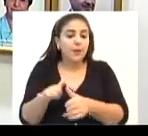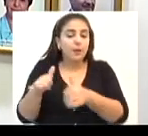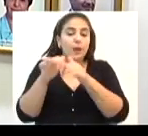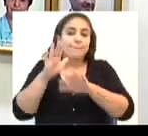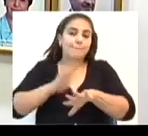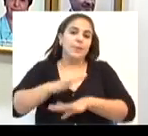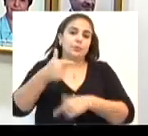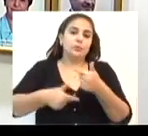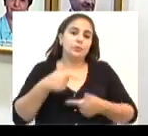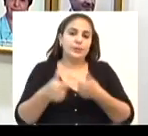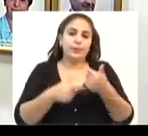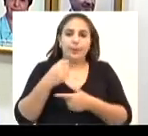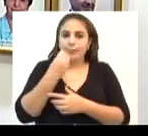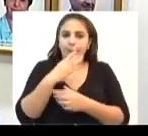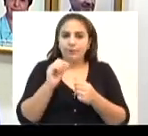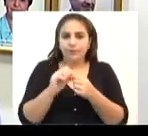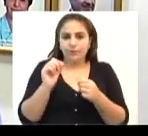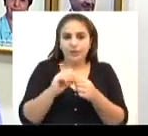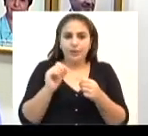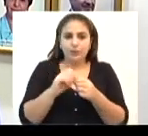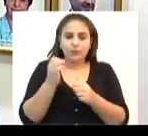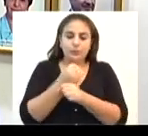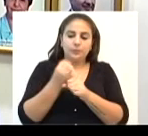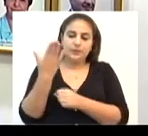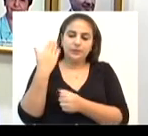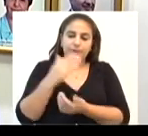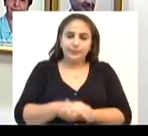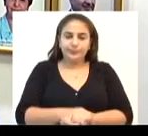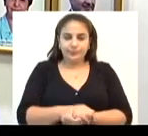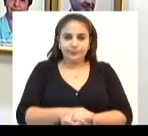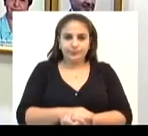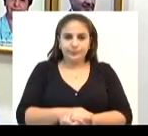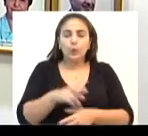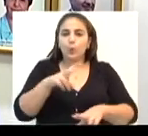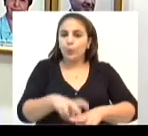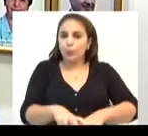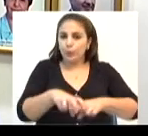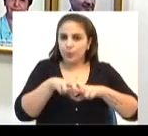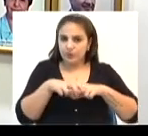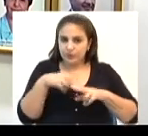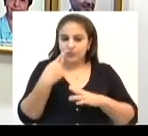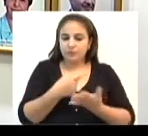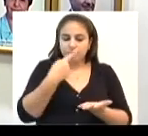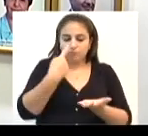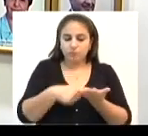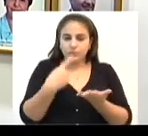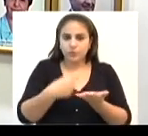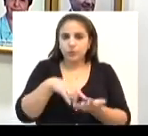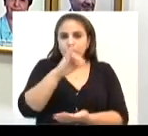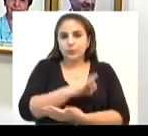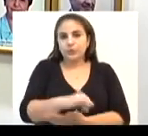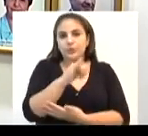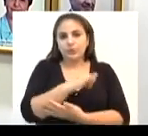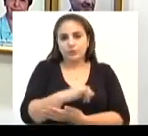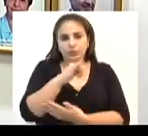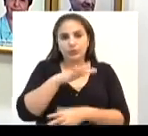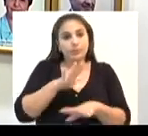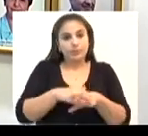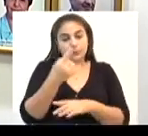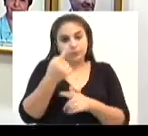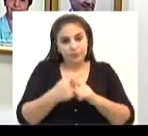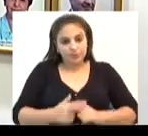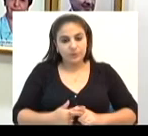trabalho bem feito que foi realizado ano passado. E por isso que esse acordo foi muito importante, né? Mais uma